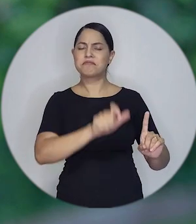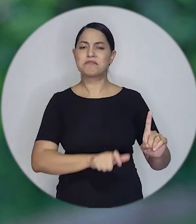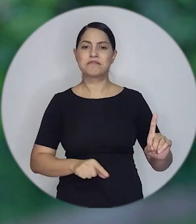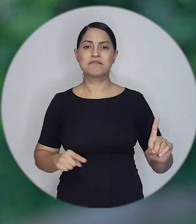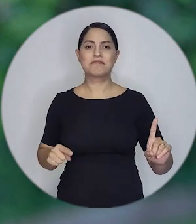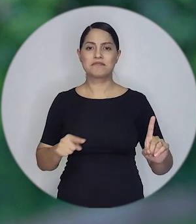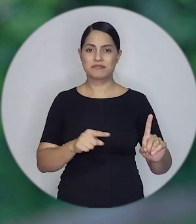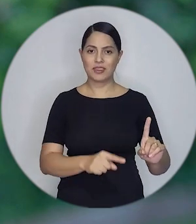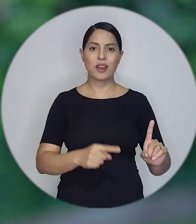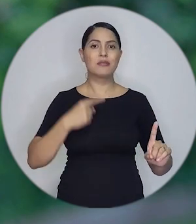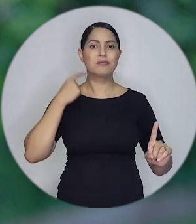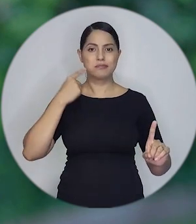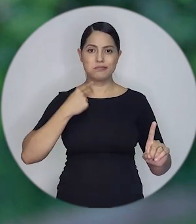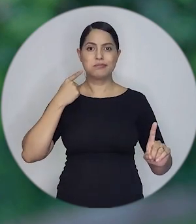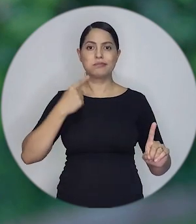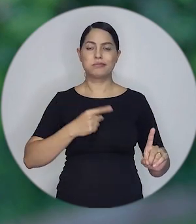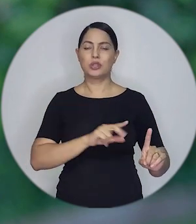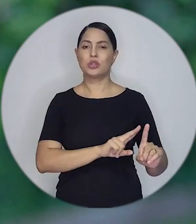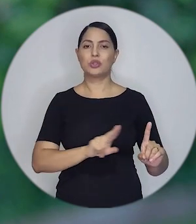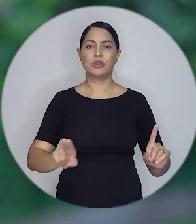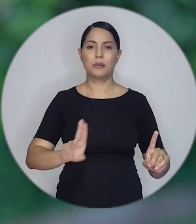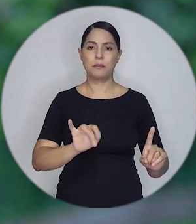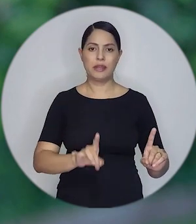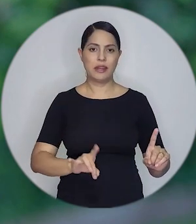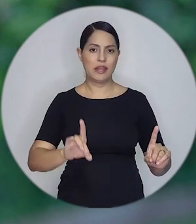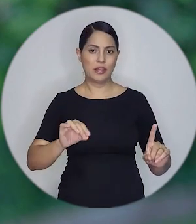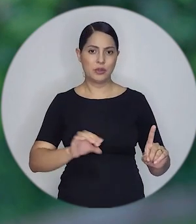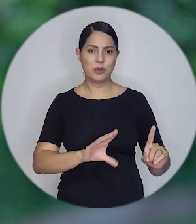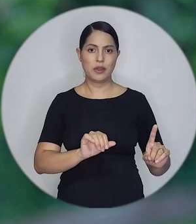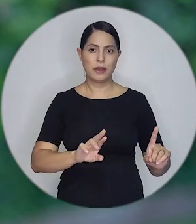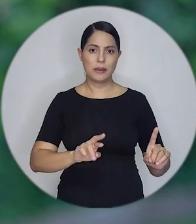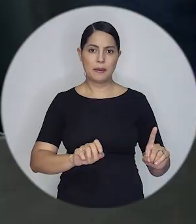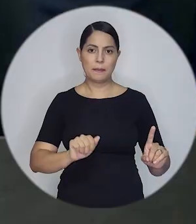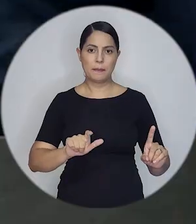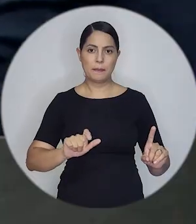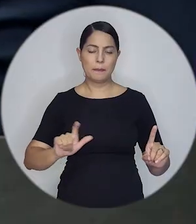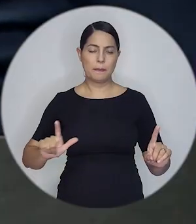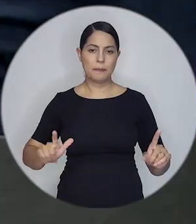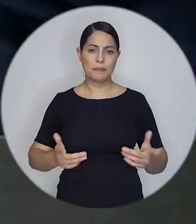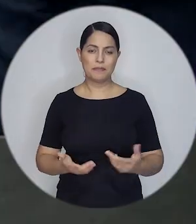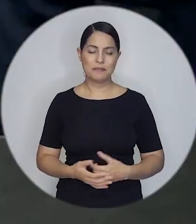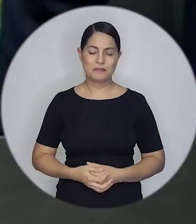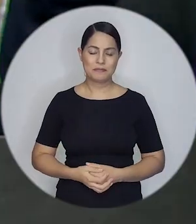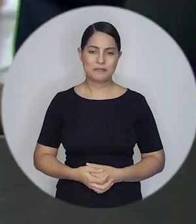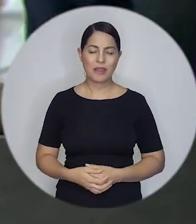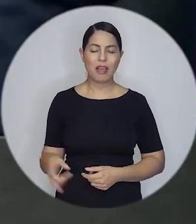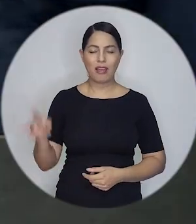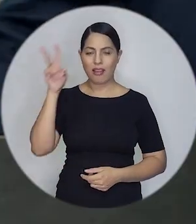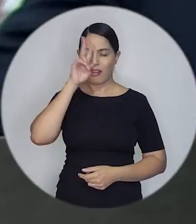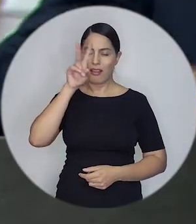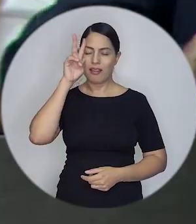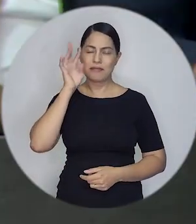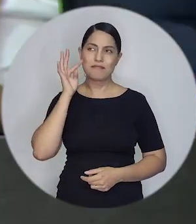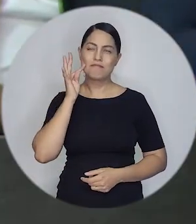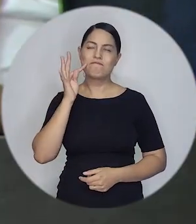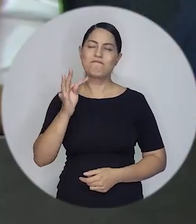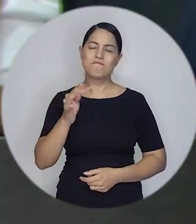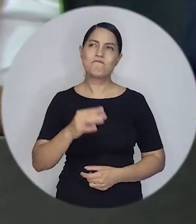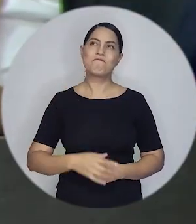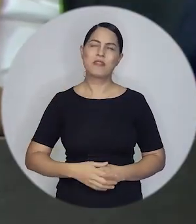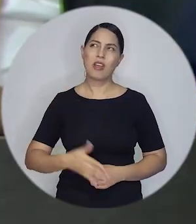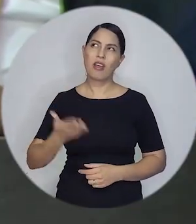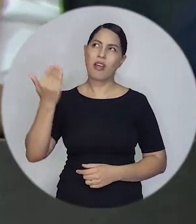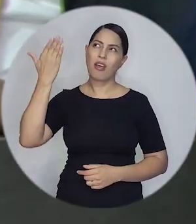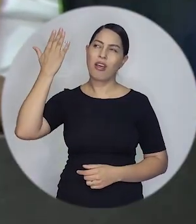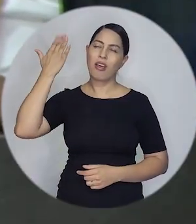ao advogado e membro honorário vitalício da OAB, Bernardo Cabral. E eu posso testemunhar, nos idos